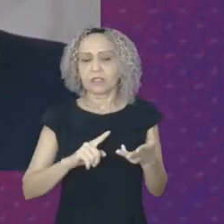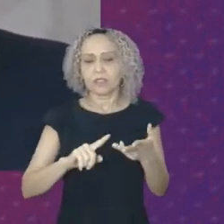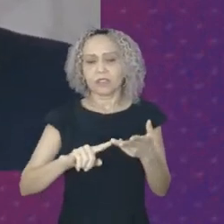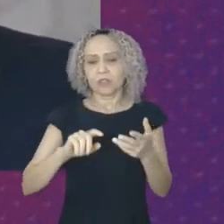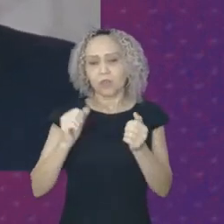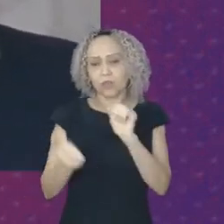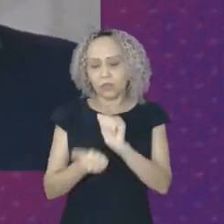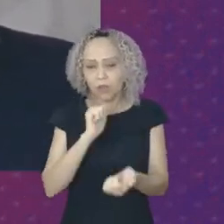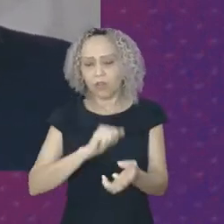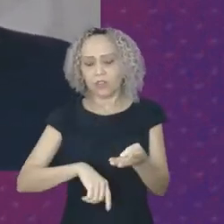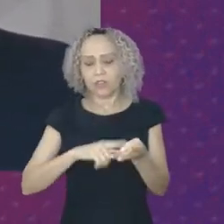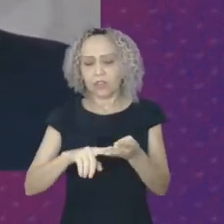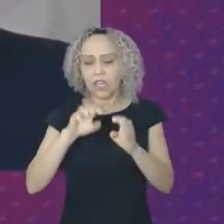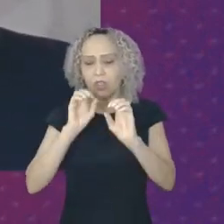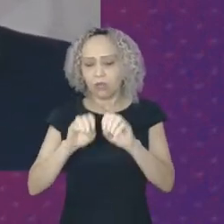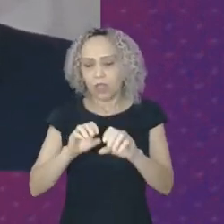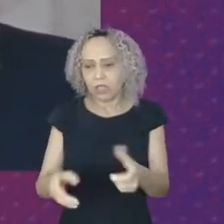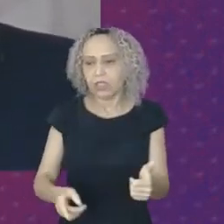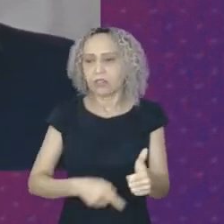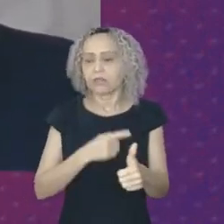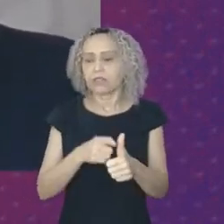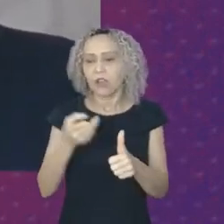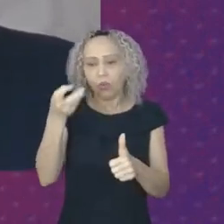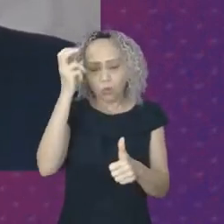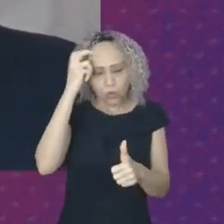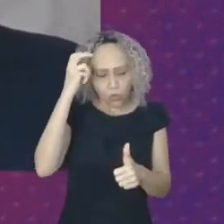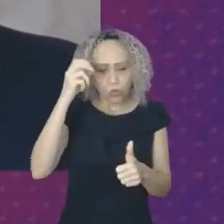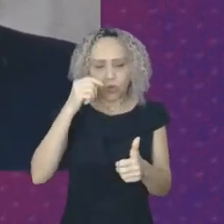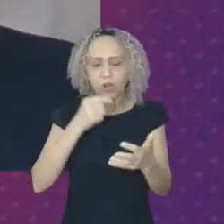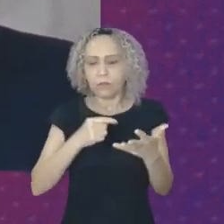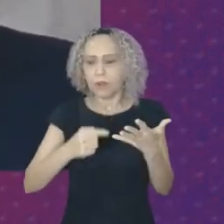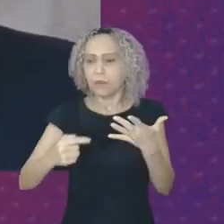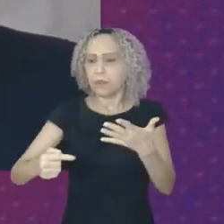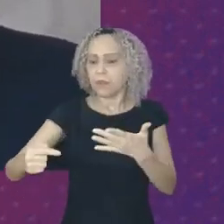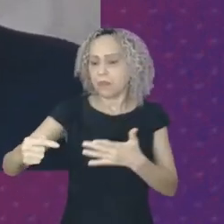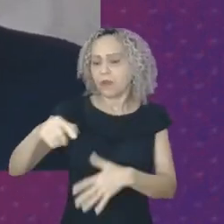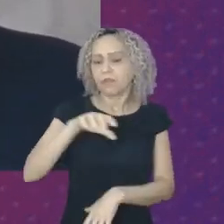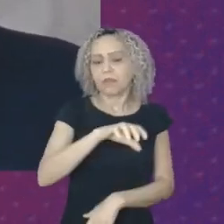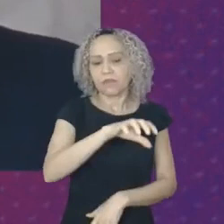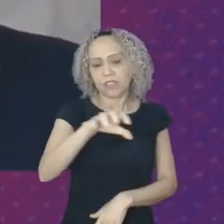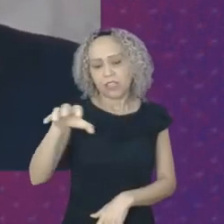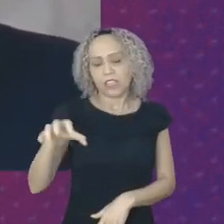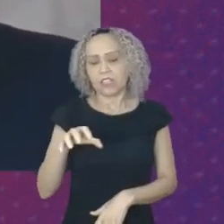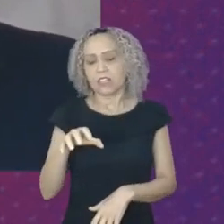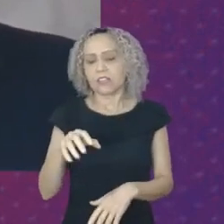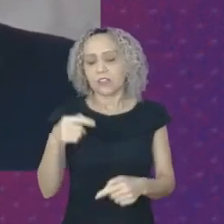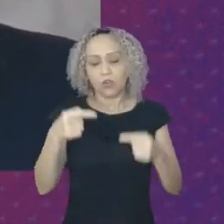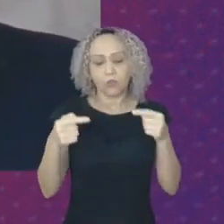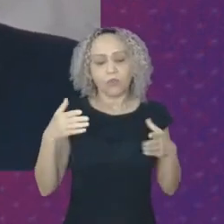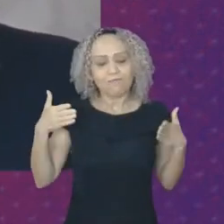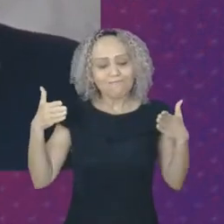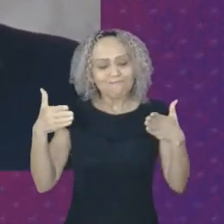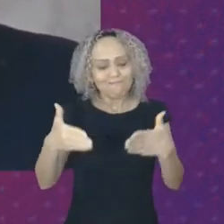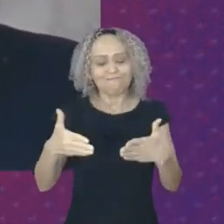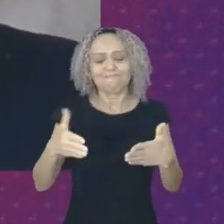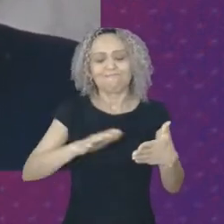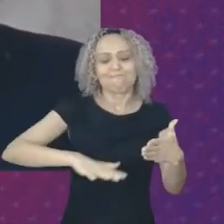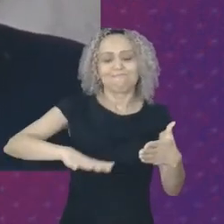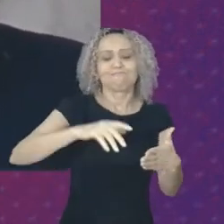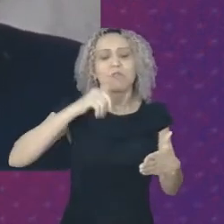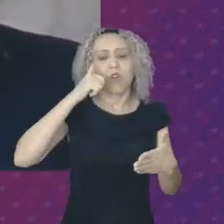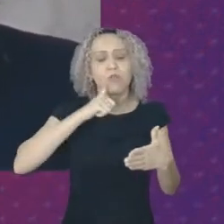esportes, na educação, na cultura, em diversas áreas, né? São muitas as áreas que